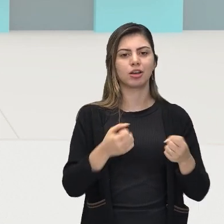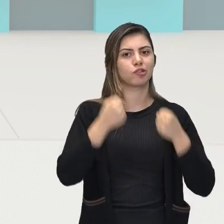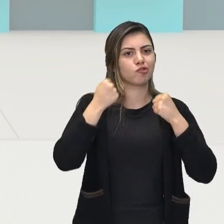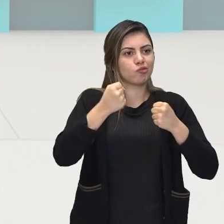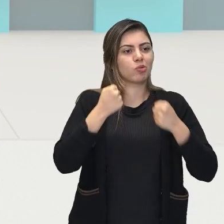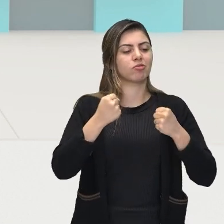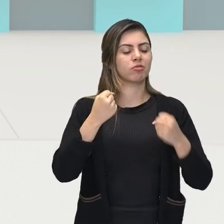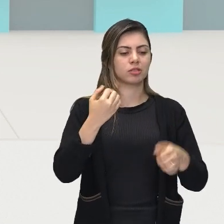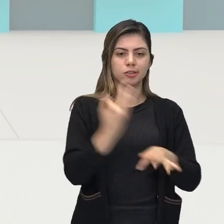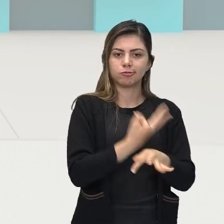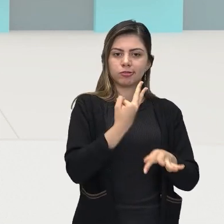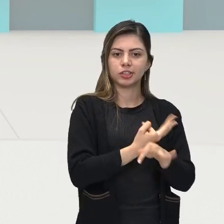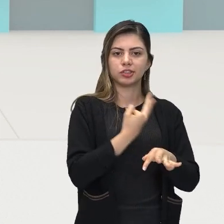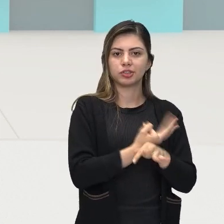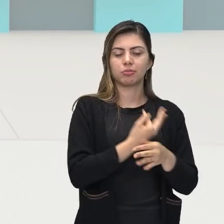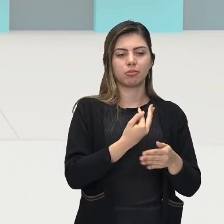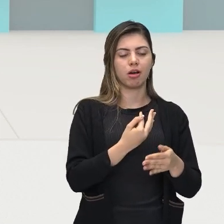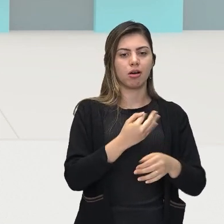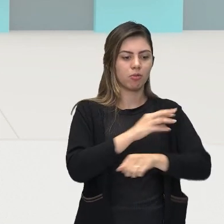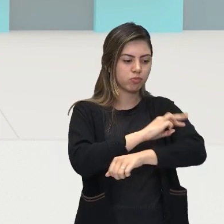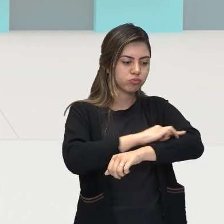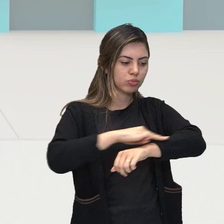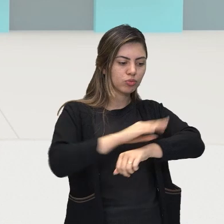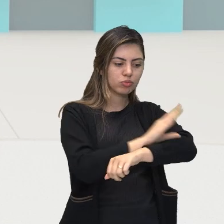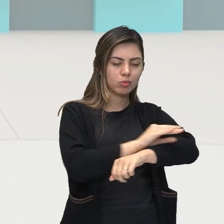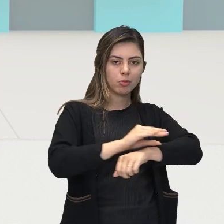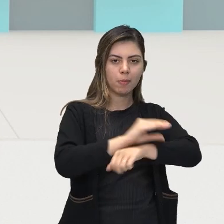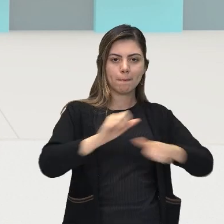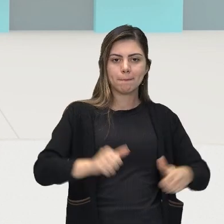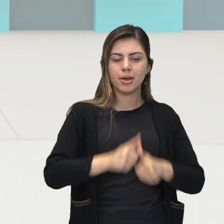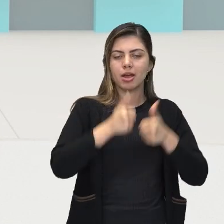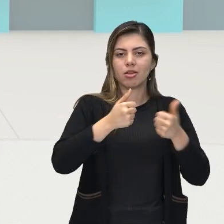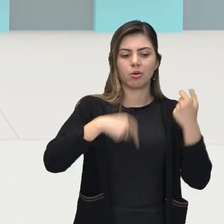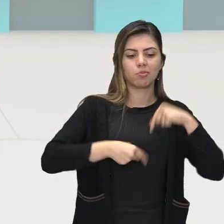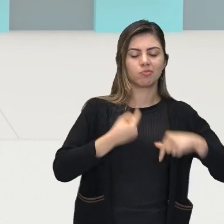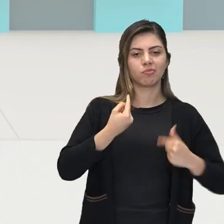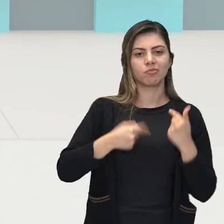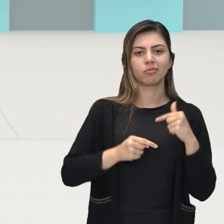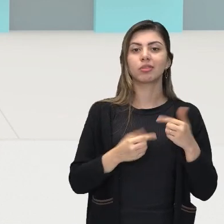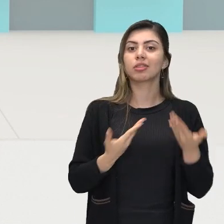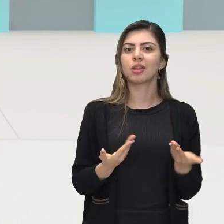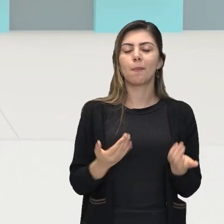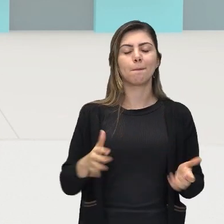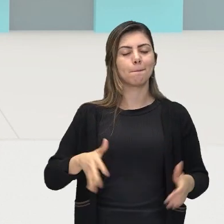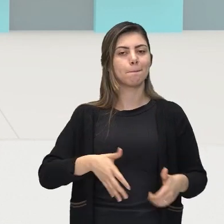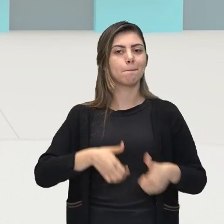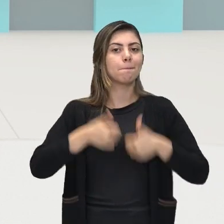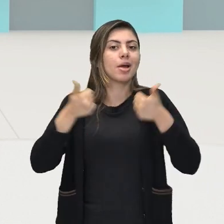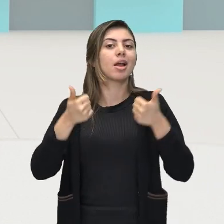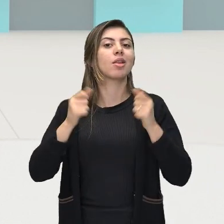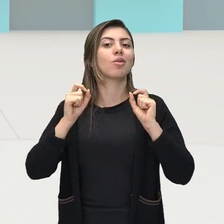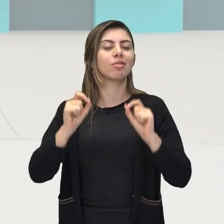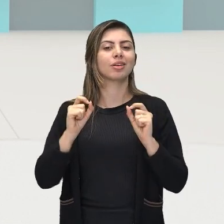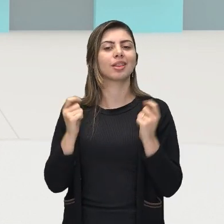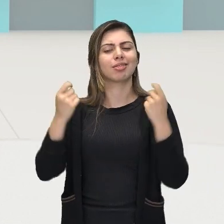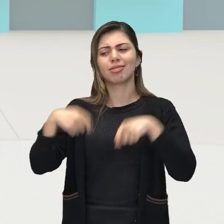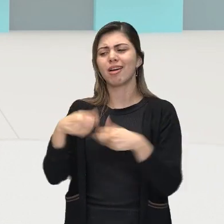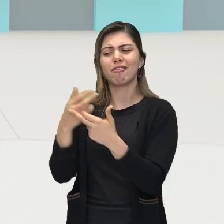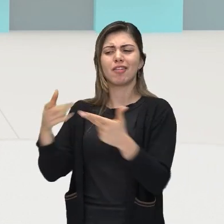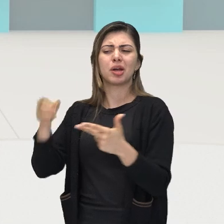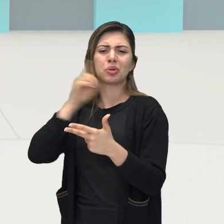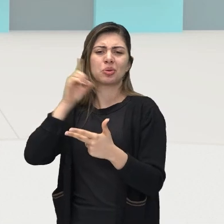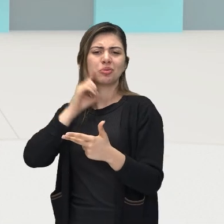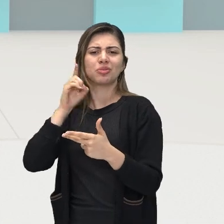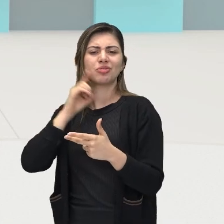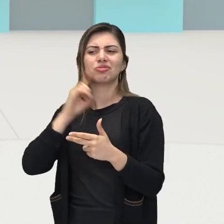resistência muscular, aptidão cardiorrespiratória, enfim, isso tudo contribui para a melhoria, né? E você consegue executar